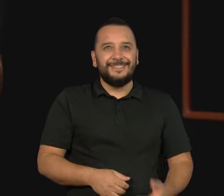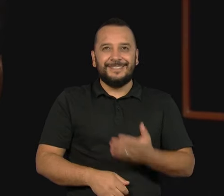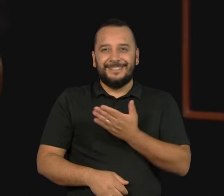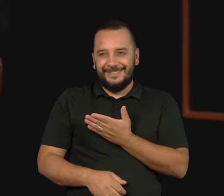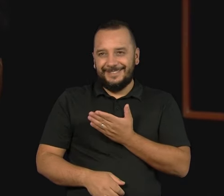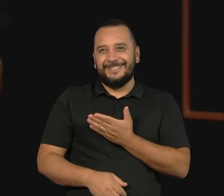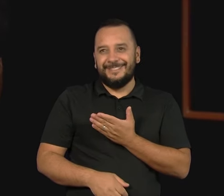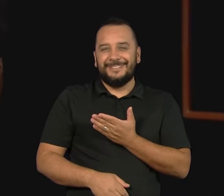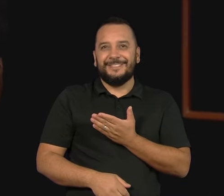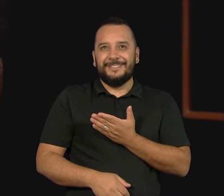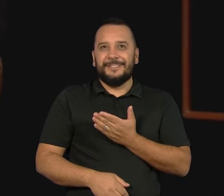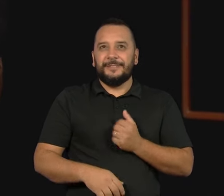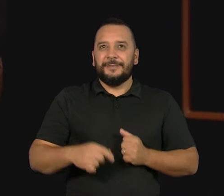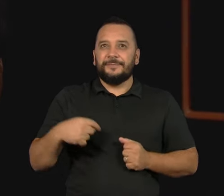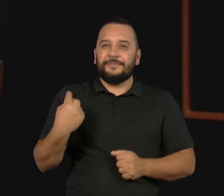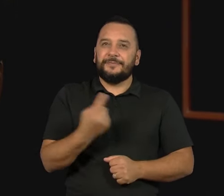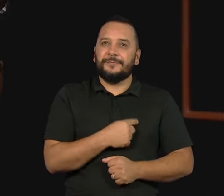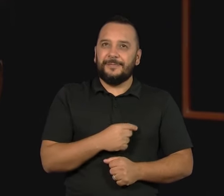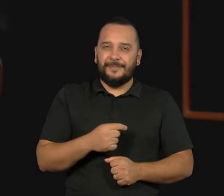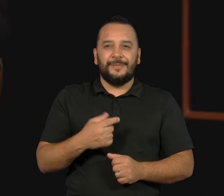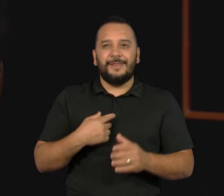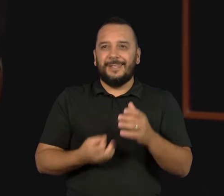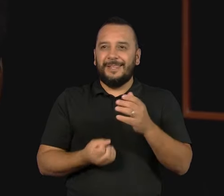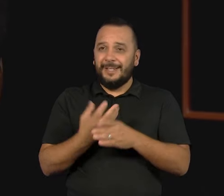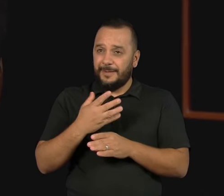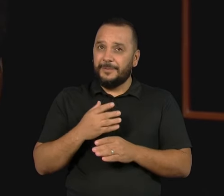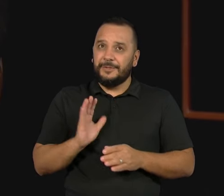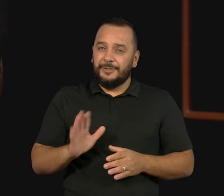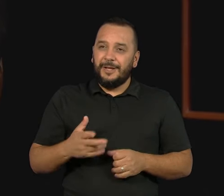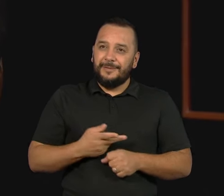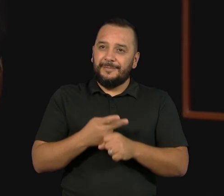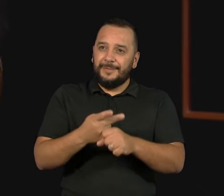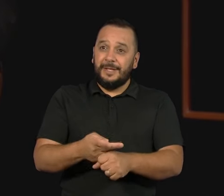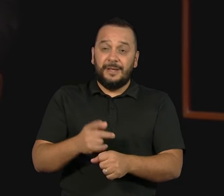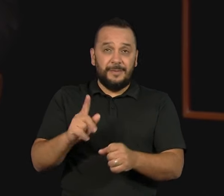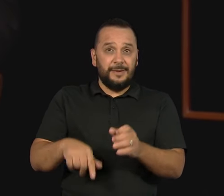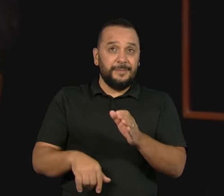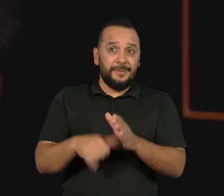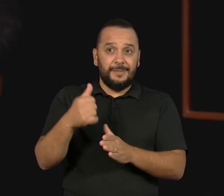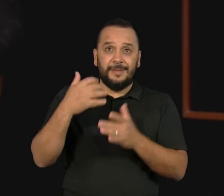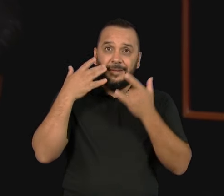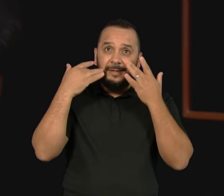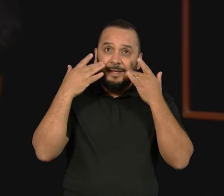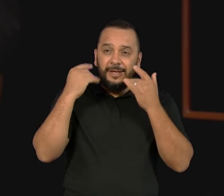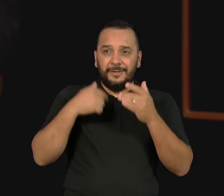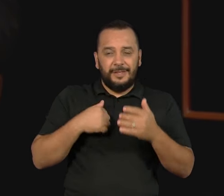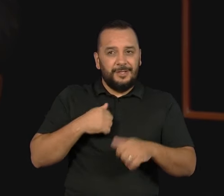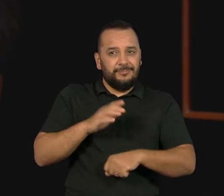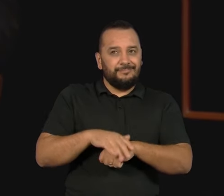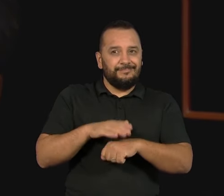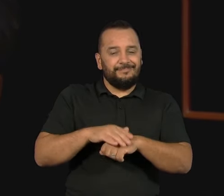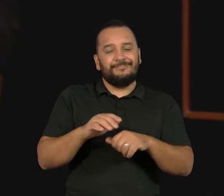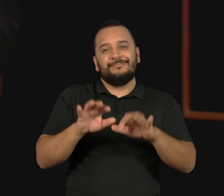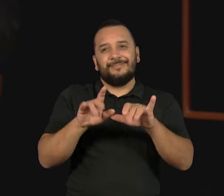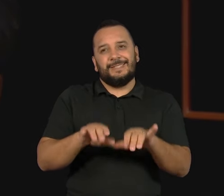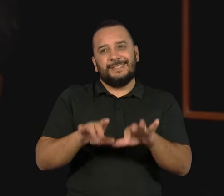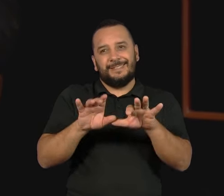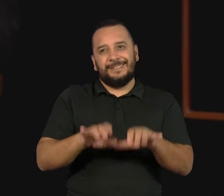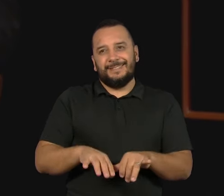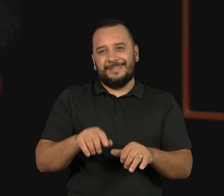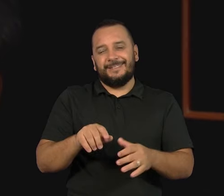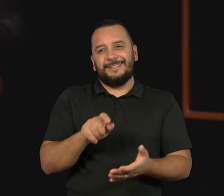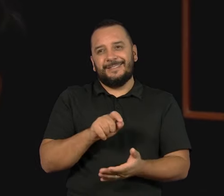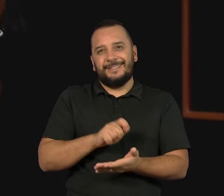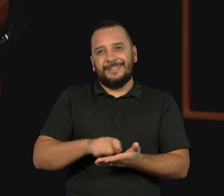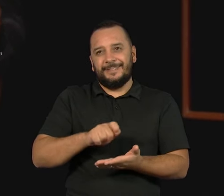E a gente montou e ganhamos muitos prêmios. Foi a primeira peça, na verdade, que eu escrevi. Foi